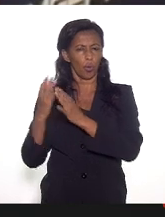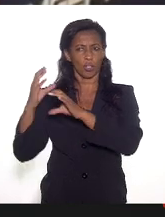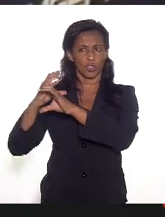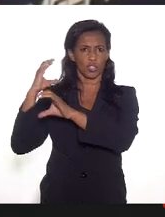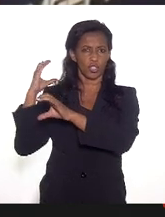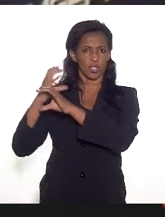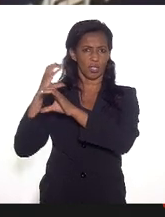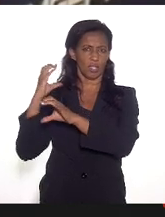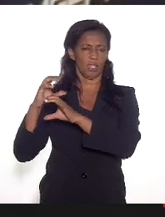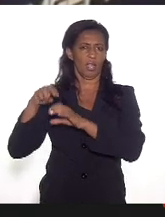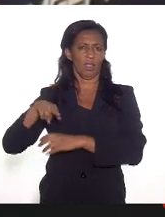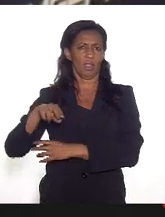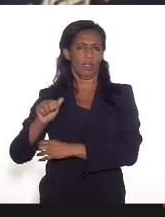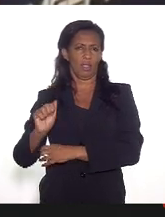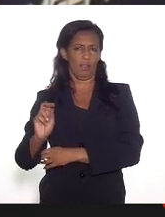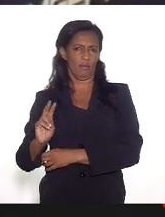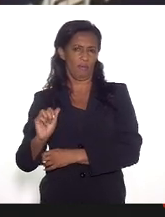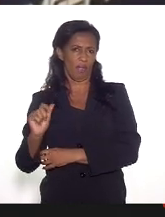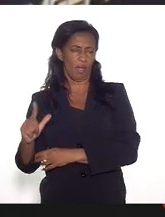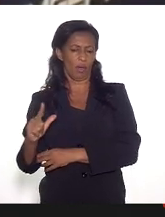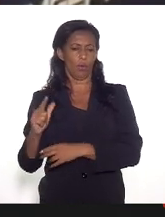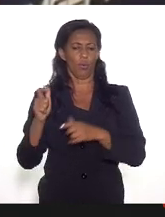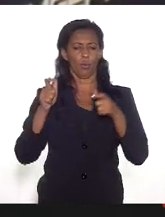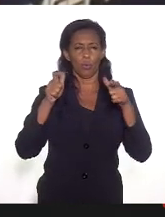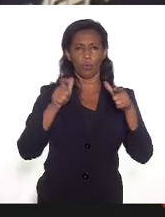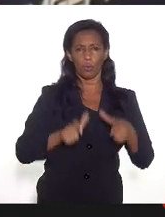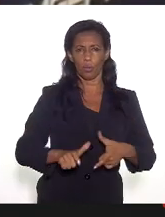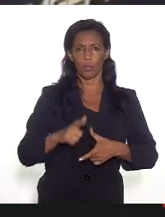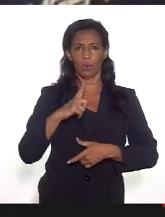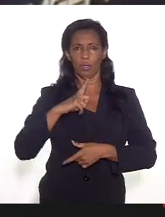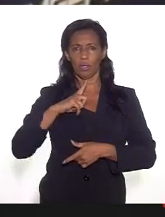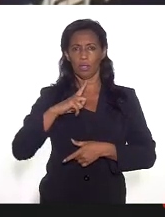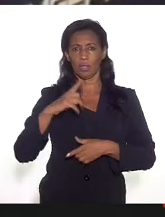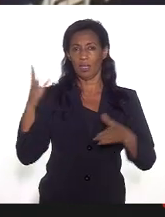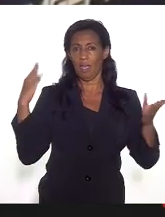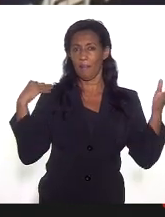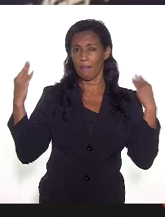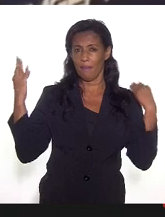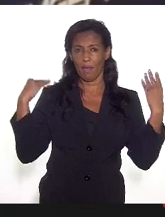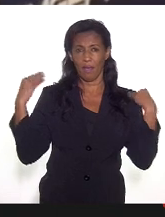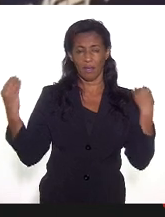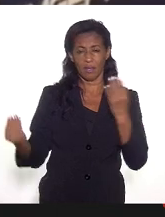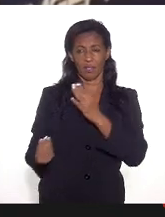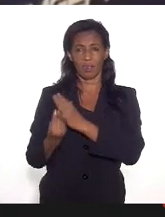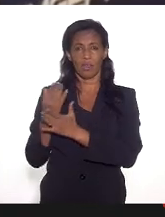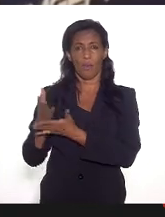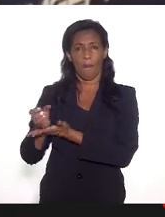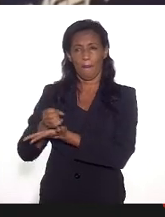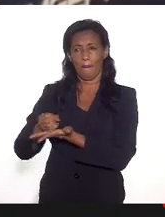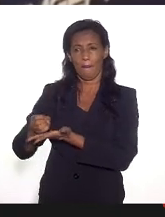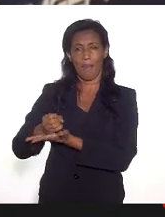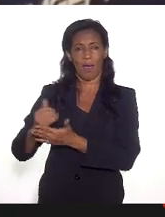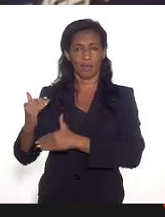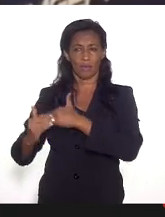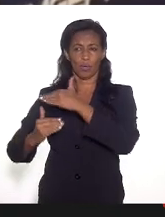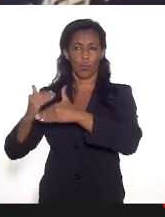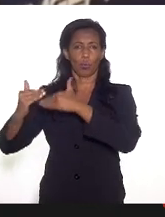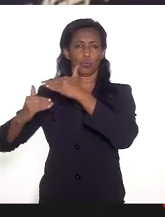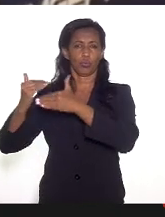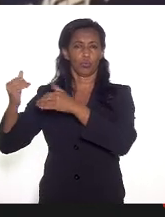naval, né? O local onde a Marinha criou a sua base e vem construindo